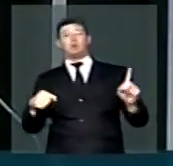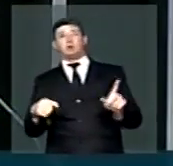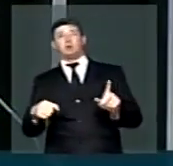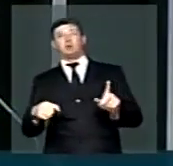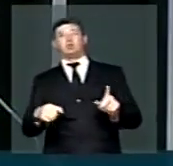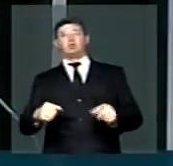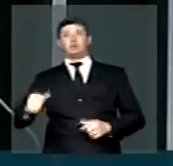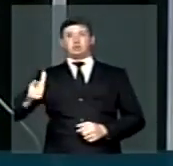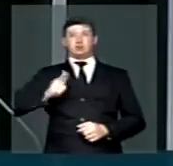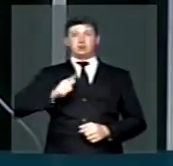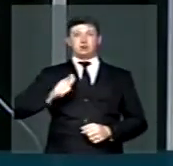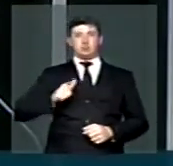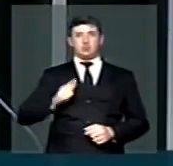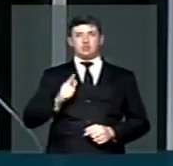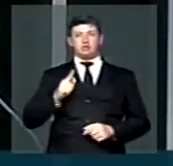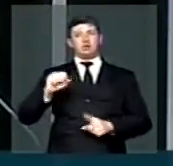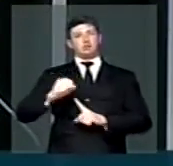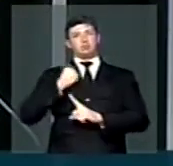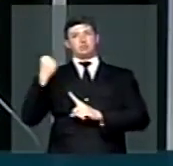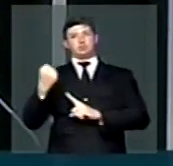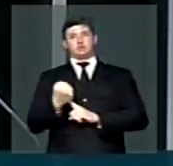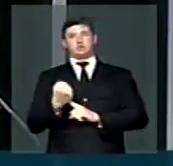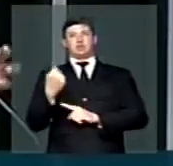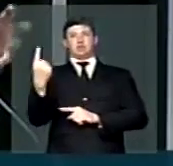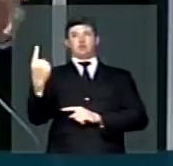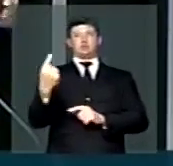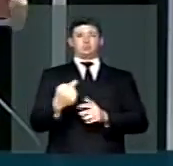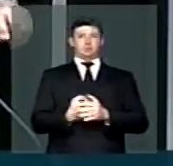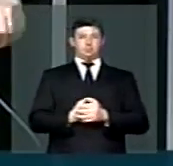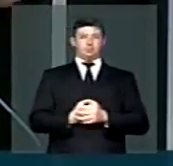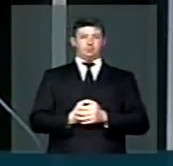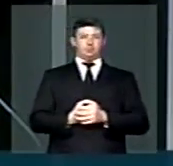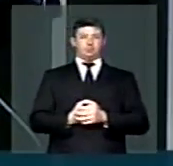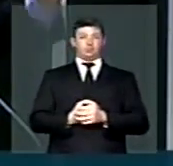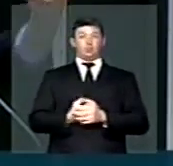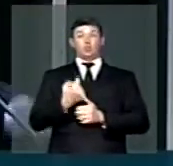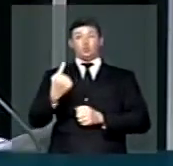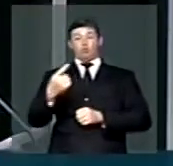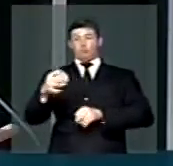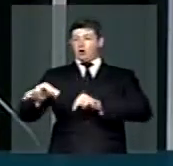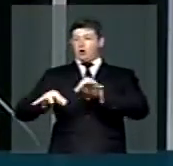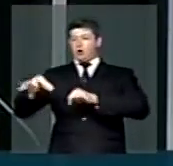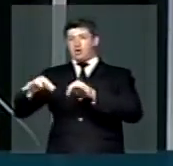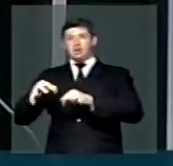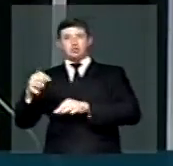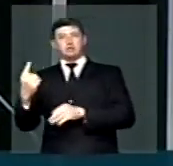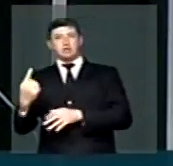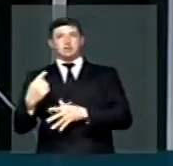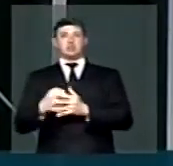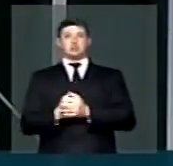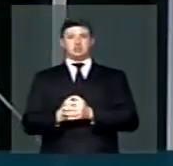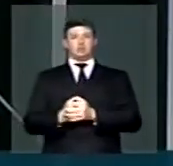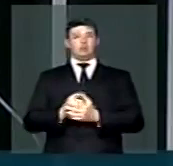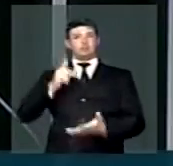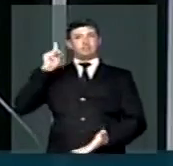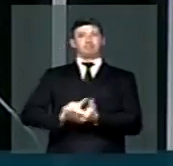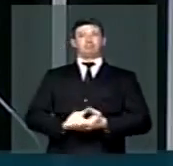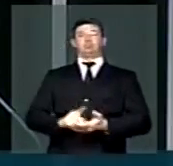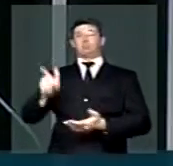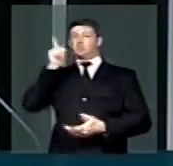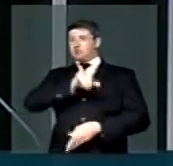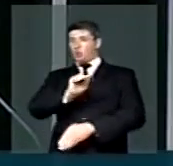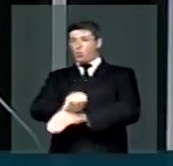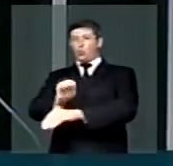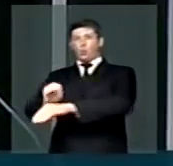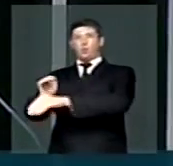ter uma sociedade, uma organização que efetivamente